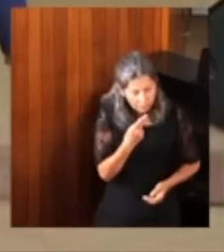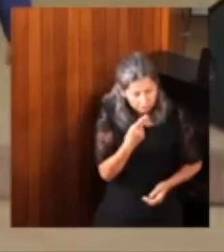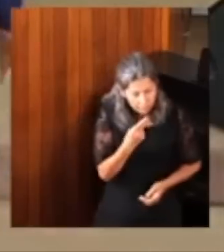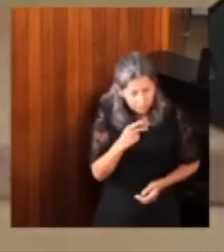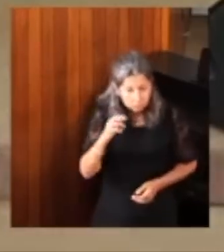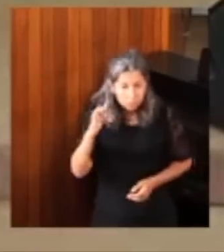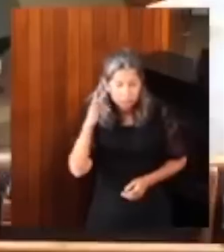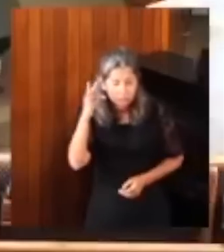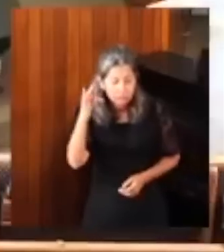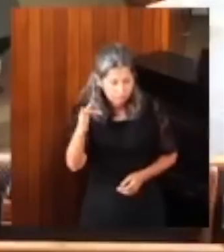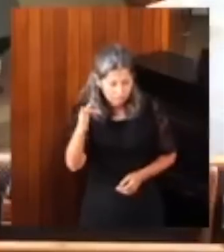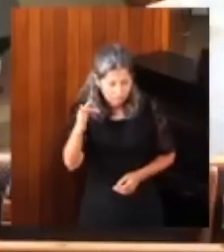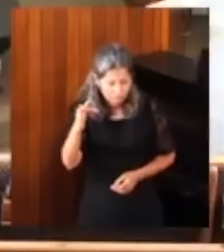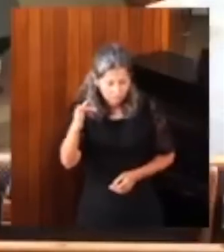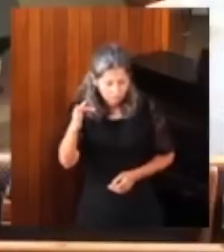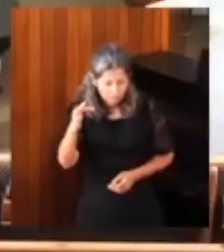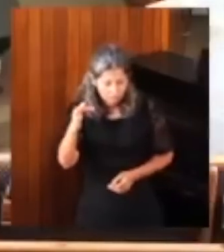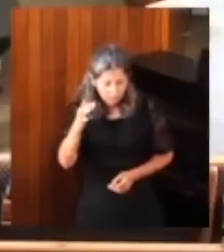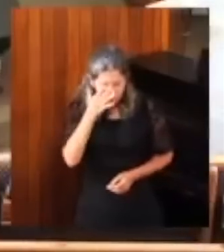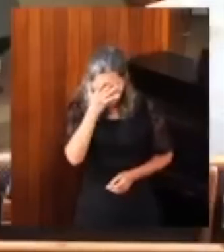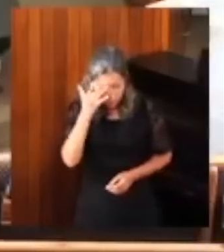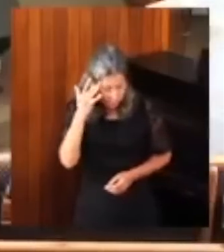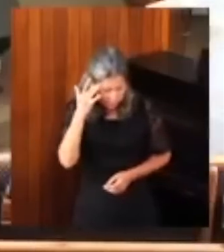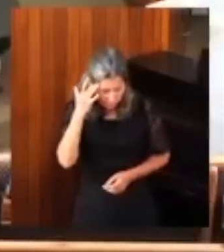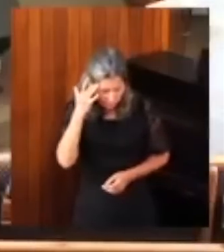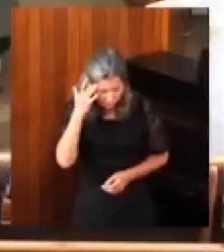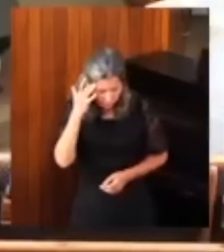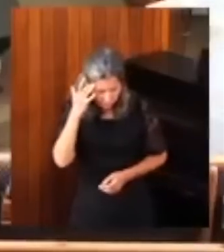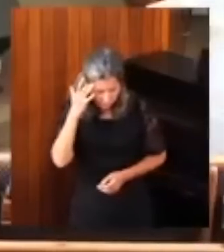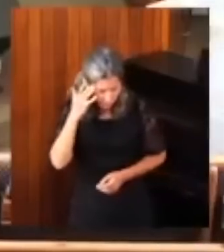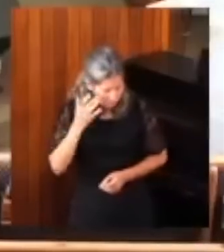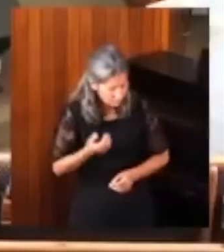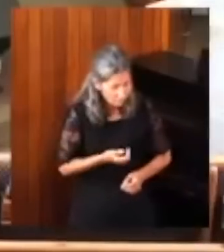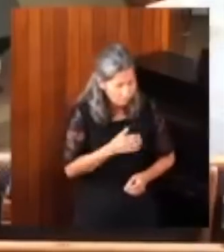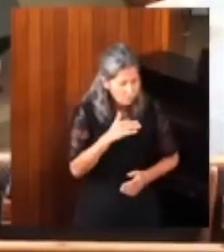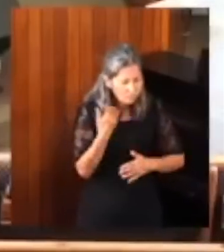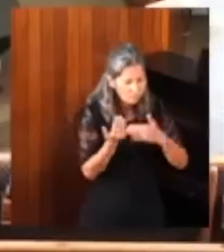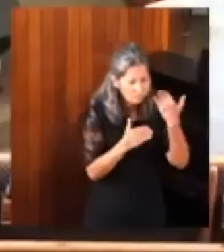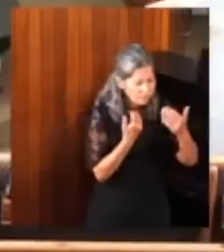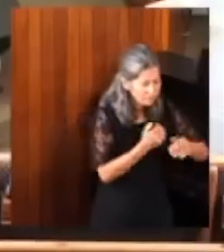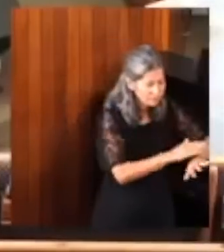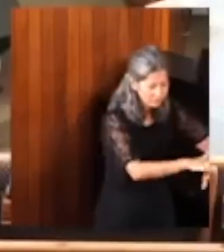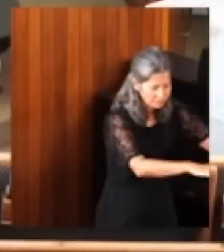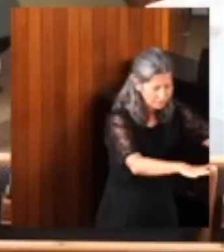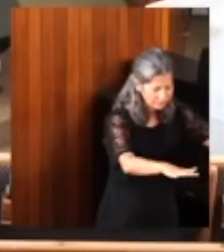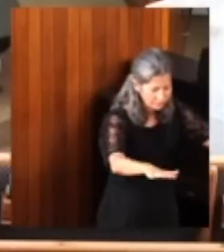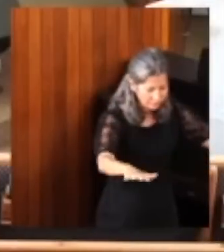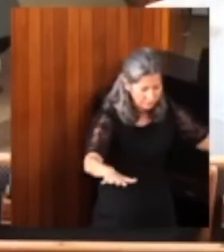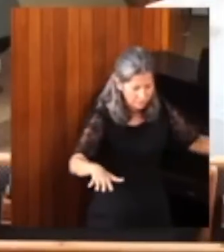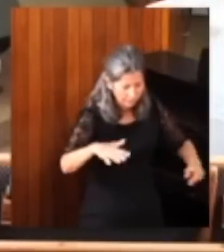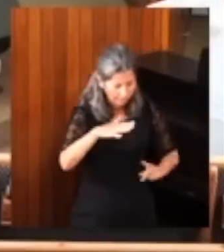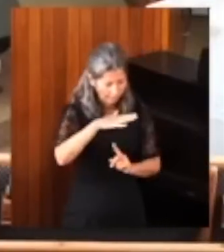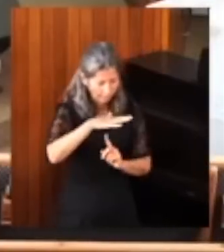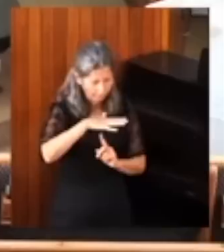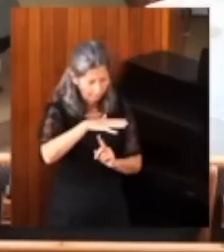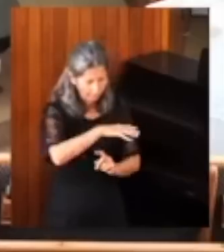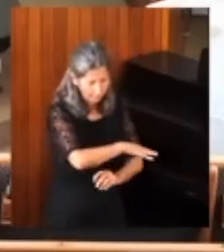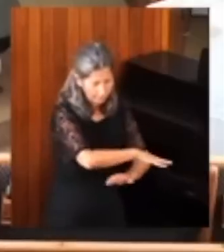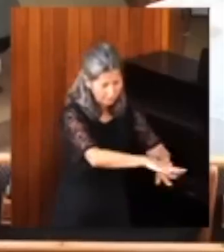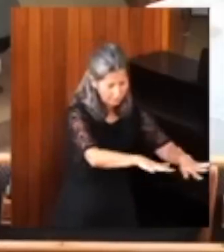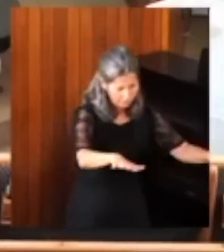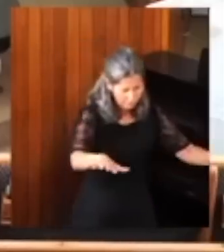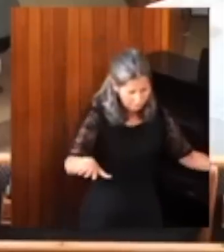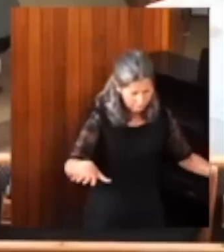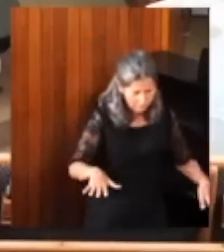alegres porque as testemunhas incômodas estavam mortas. Resumindo, essa besta do abismo representa